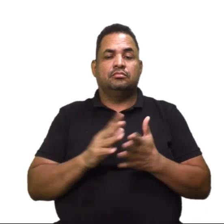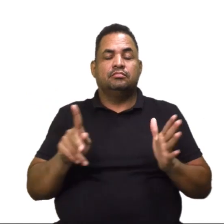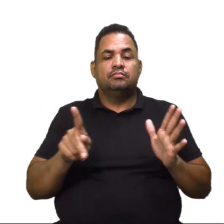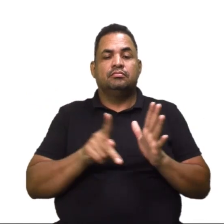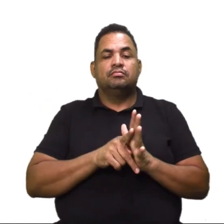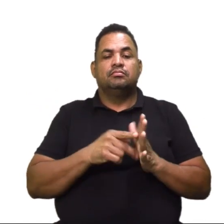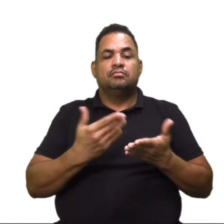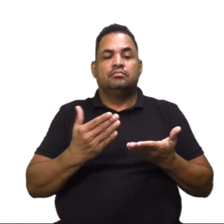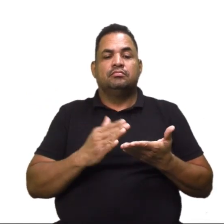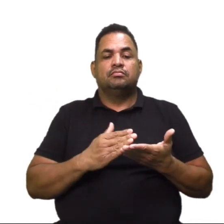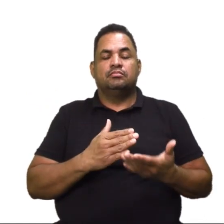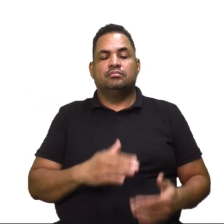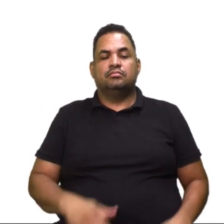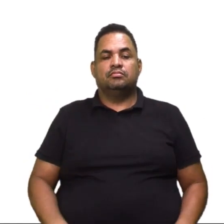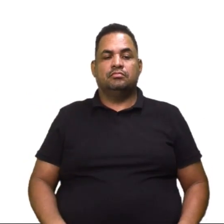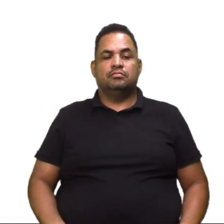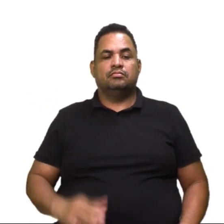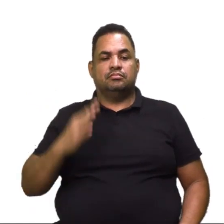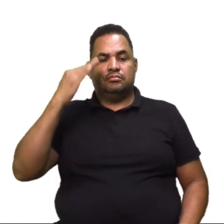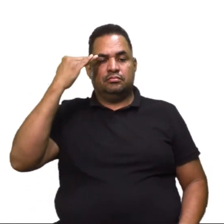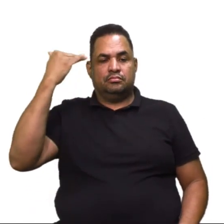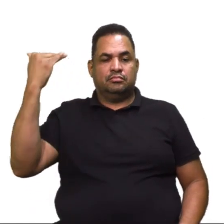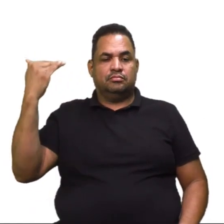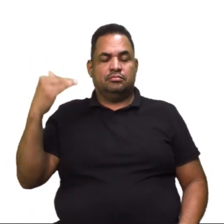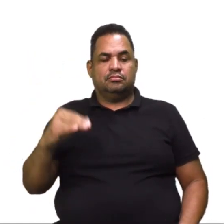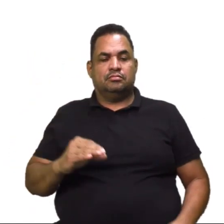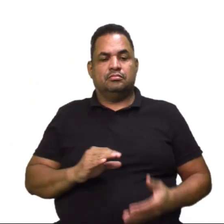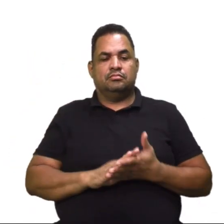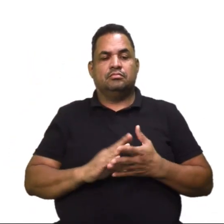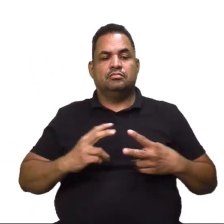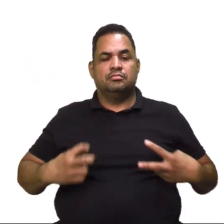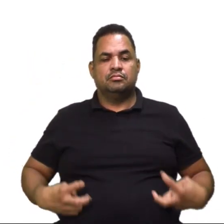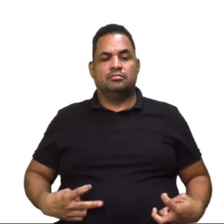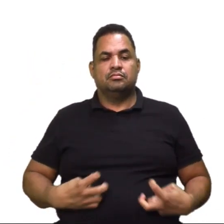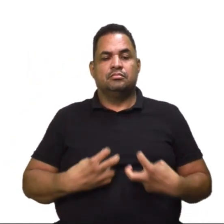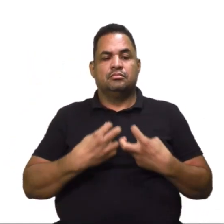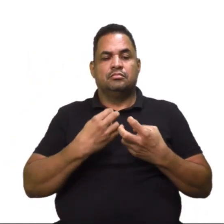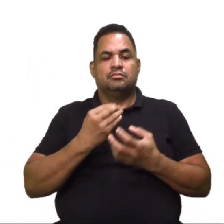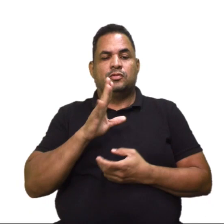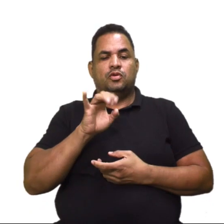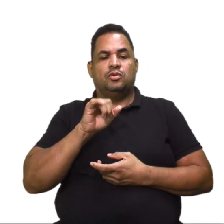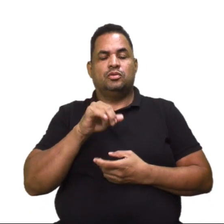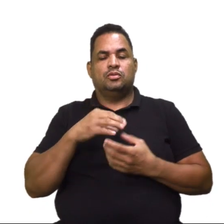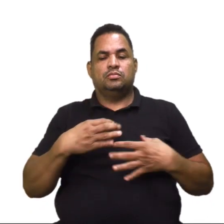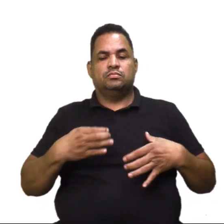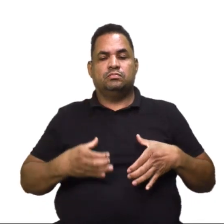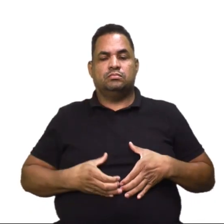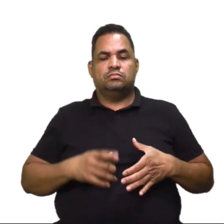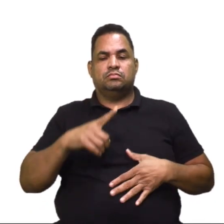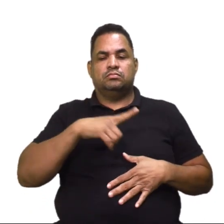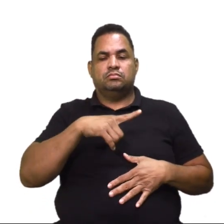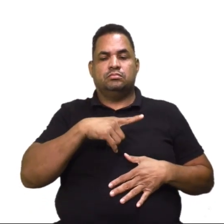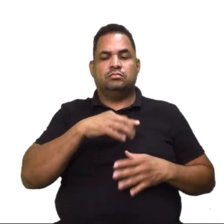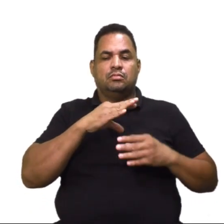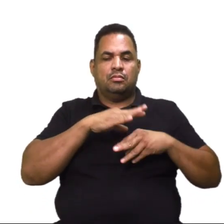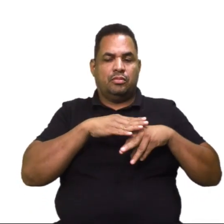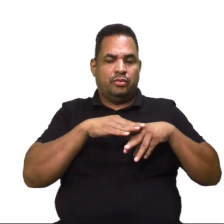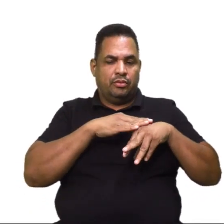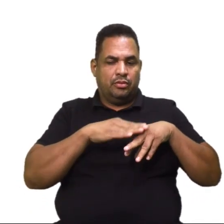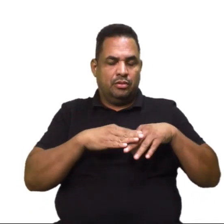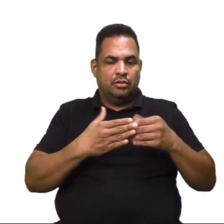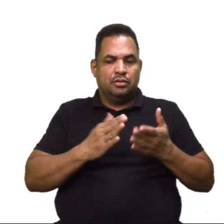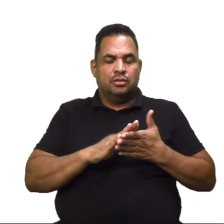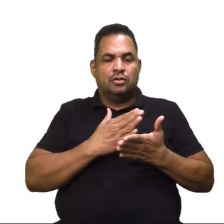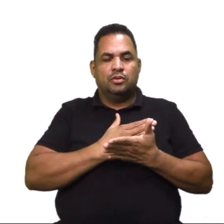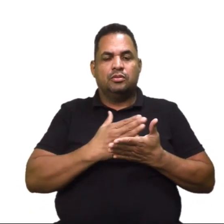mais acentuadamente o famoso câncer do colo do útero, tá? Onde você vai ter essas lesões e a mulher vai